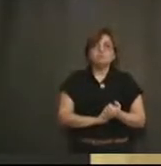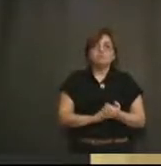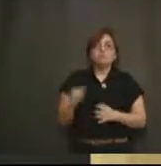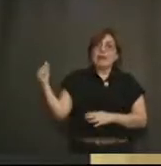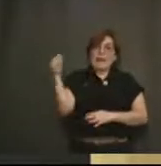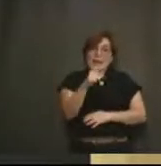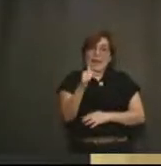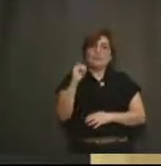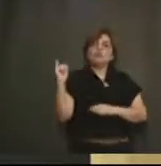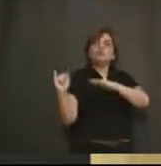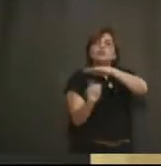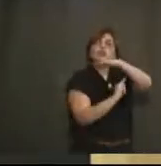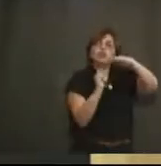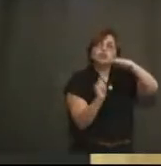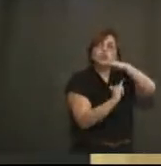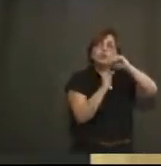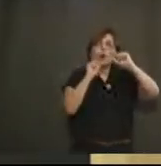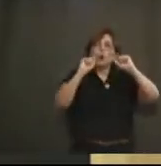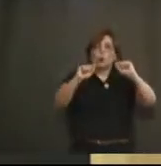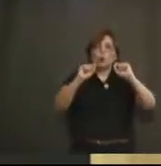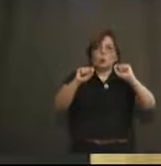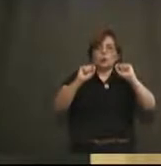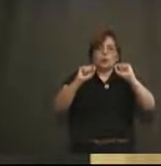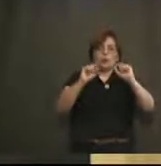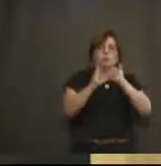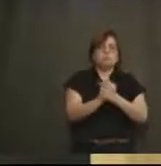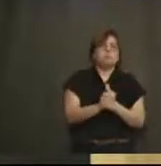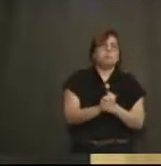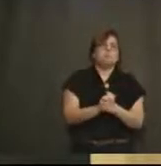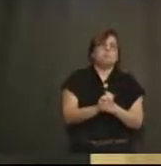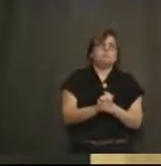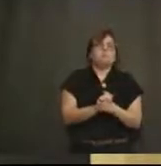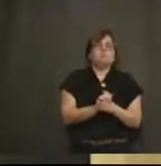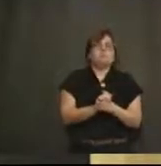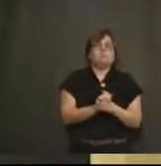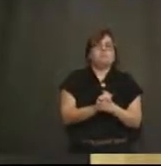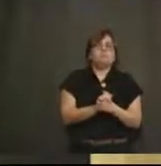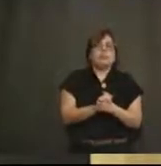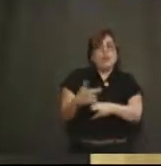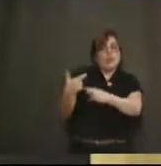instituições cuja vocação, cuja missão